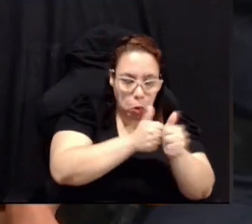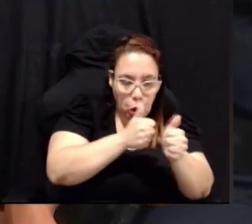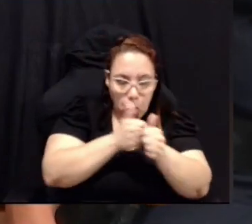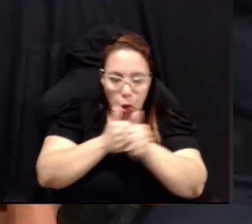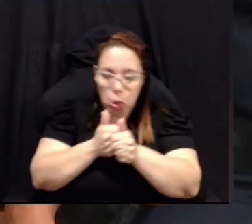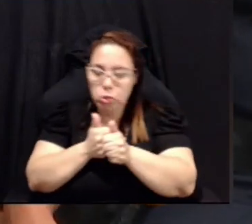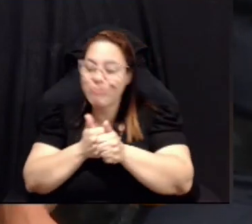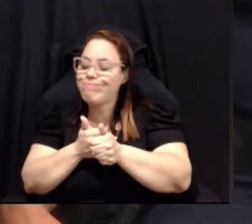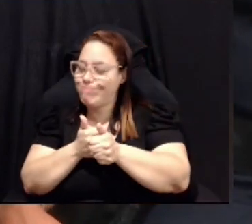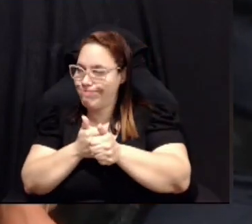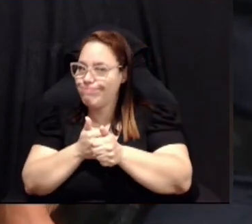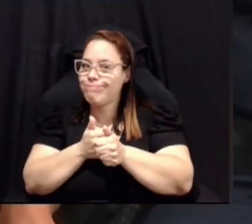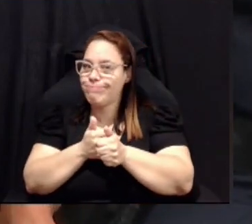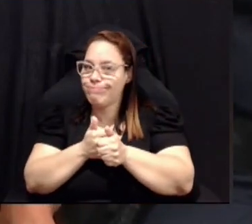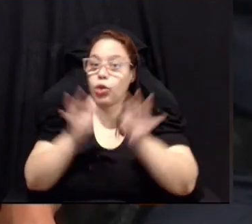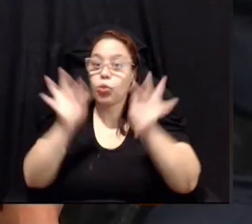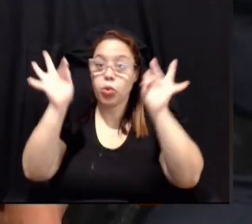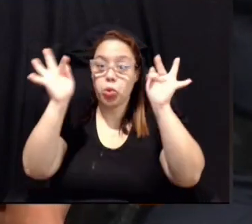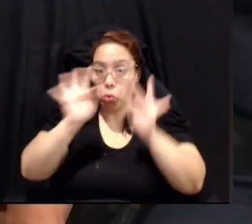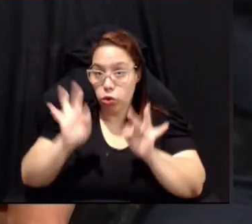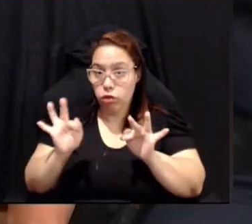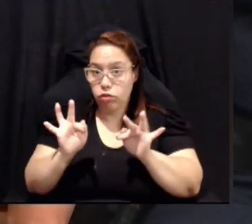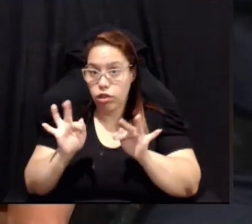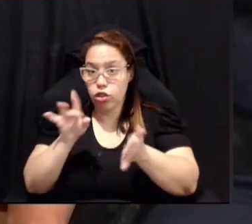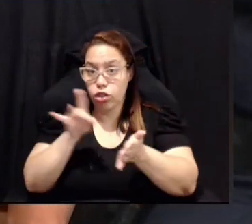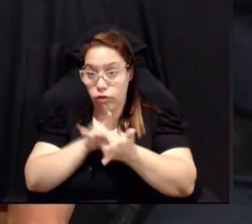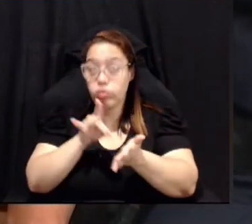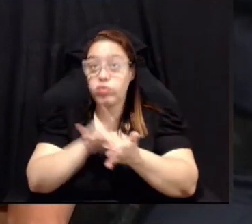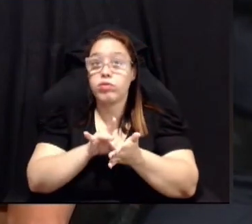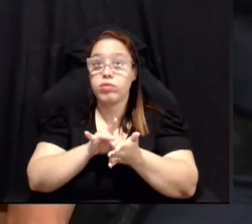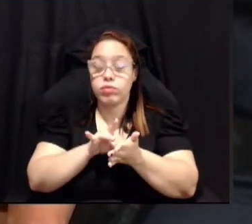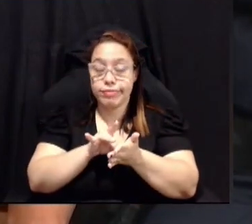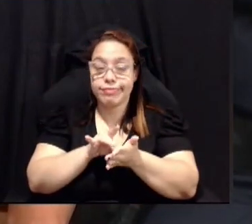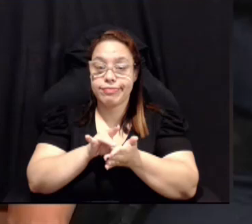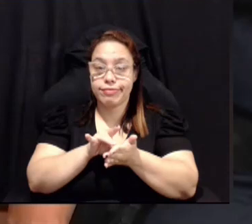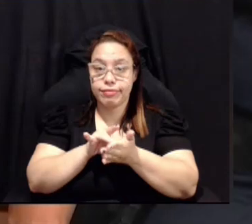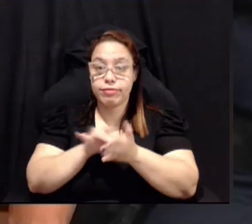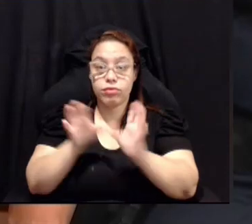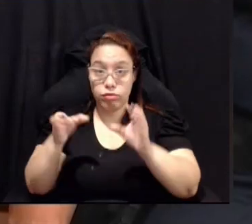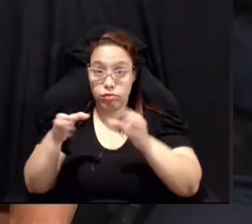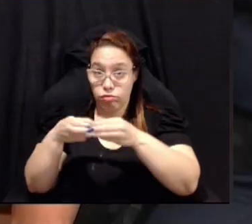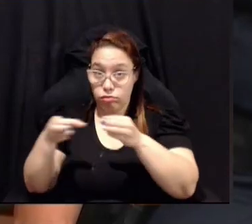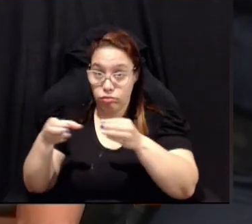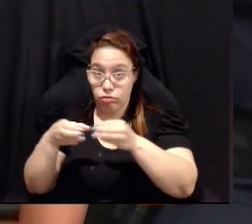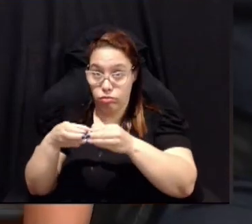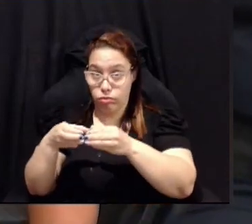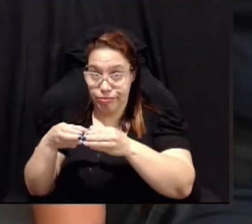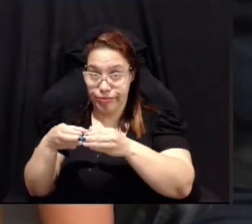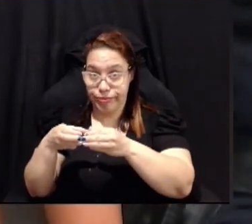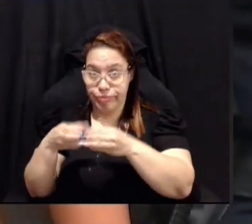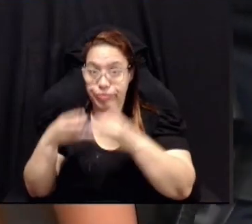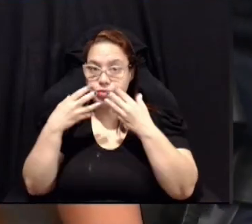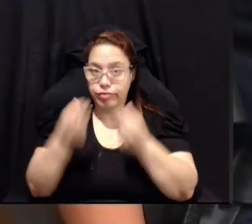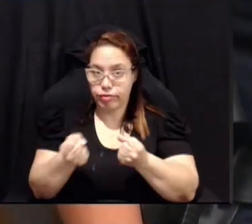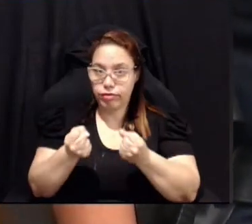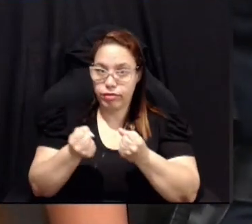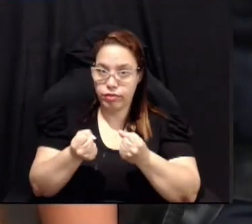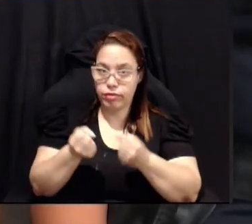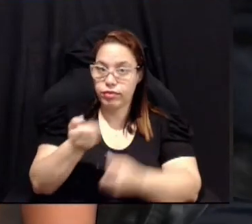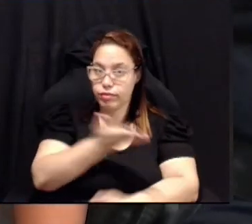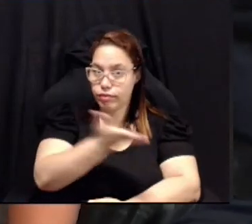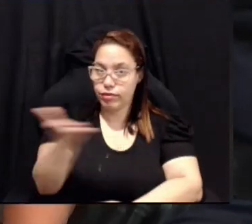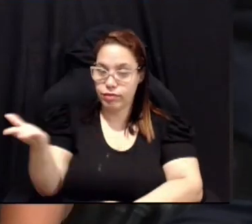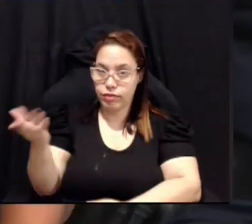fiquei muito feliz, sabe? Porque trouxemos para a comissão e a gente recebeu de vocês, fazedores